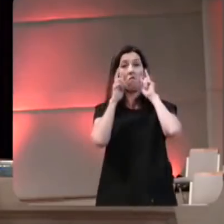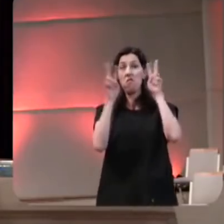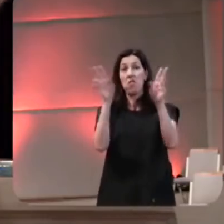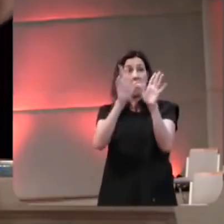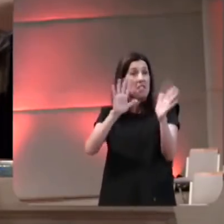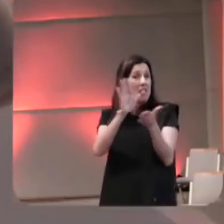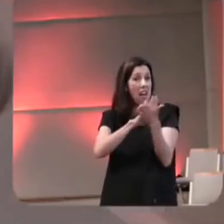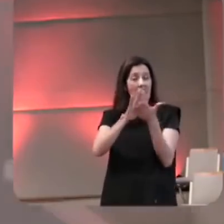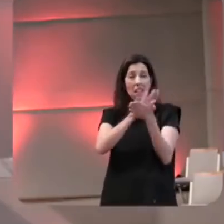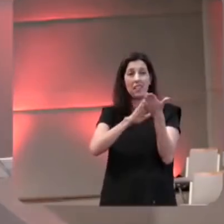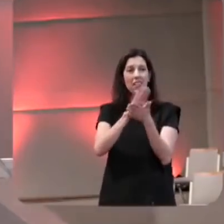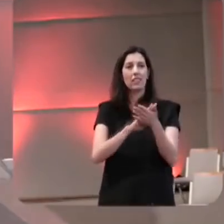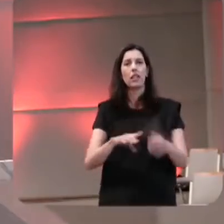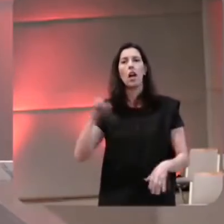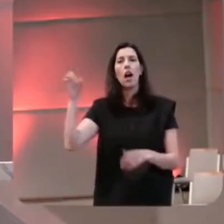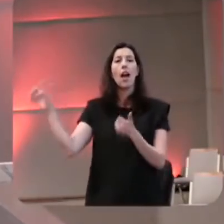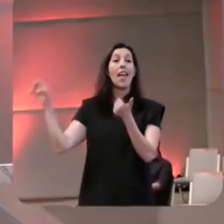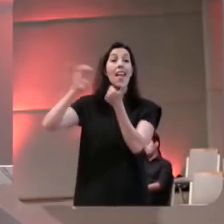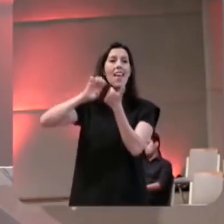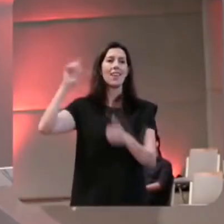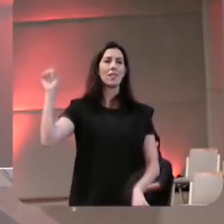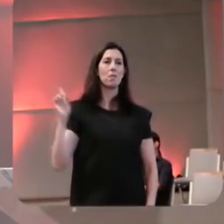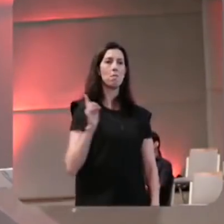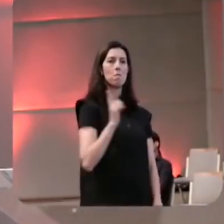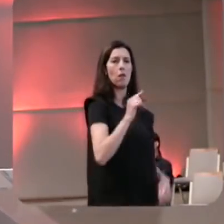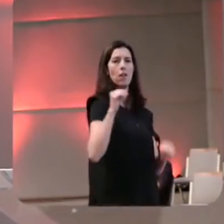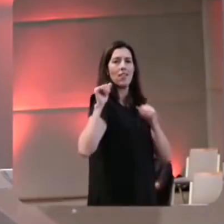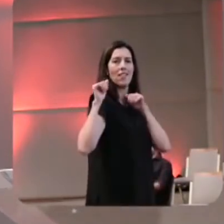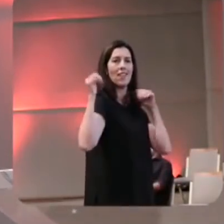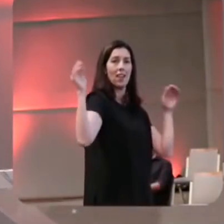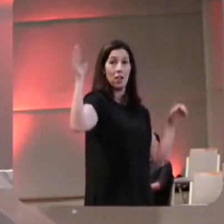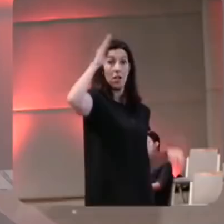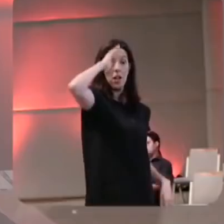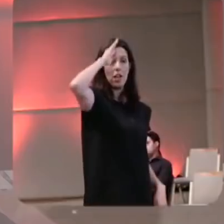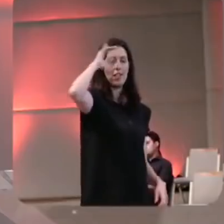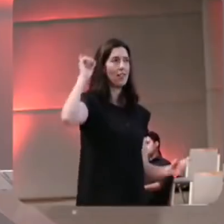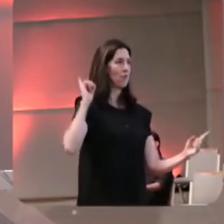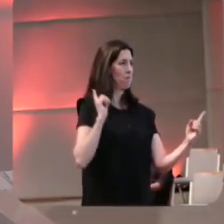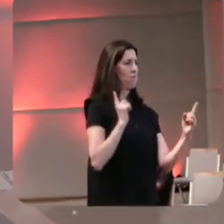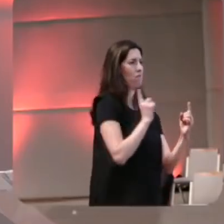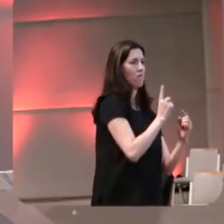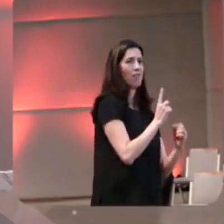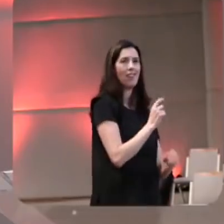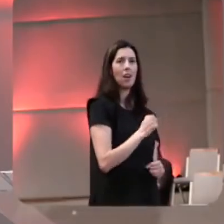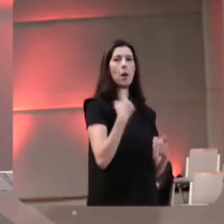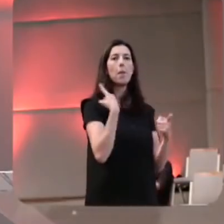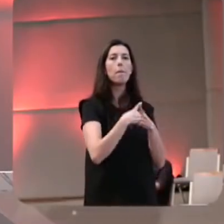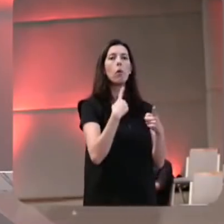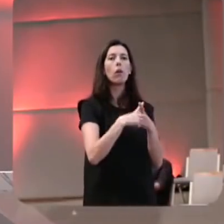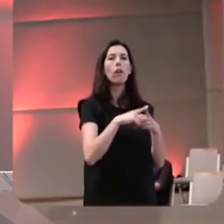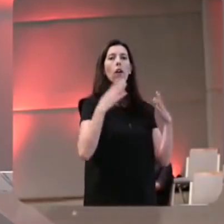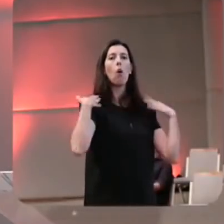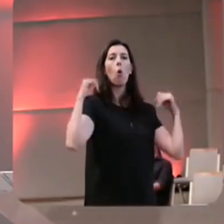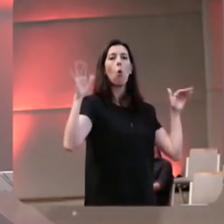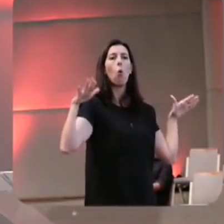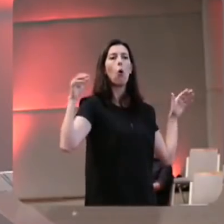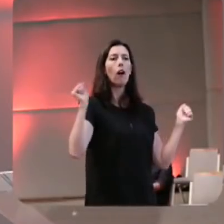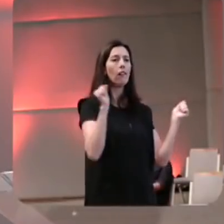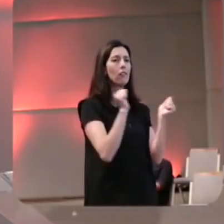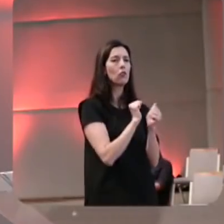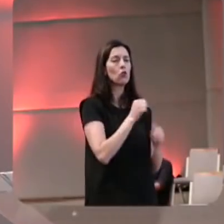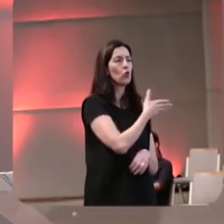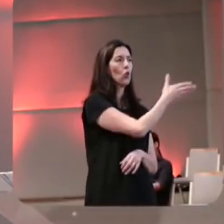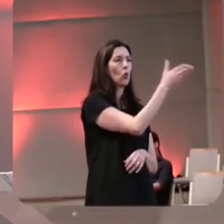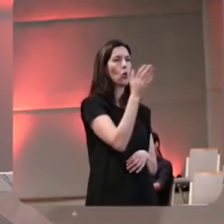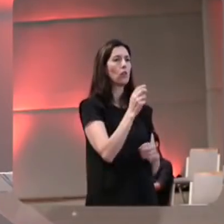Eliseu vai descer e vai conversar com eles, mas porque os anjos do Senhor estavam ali, eles